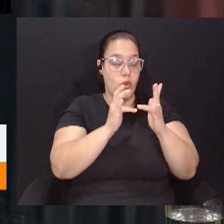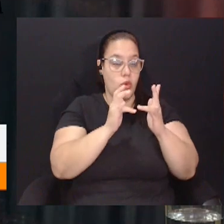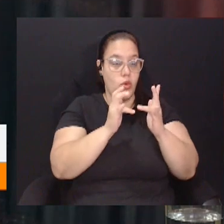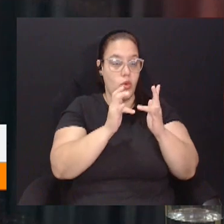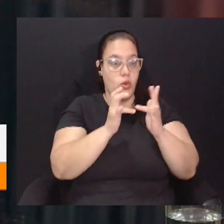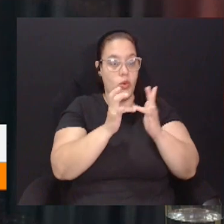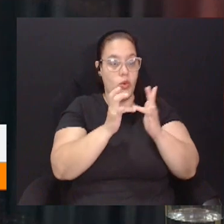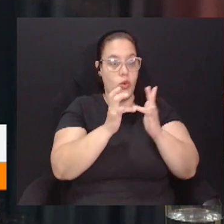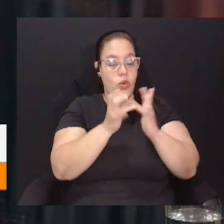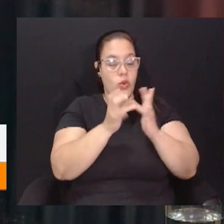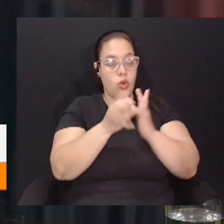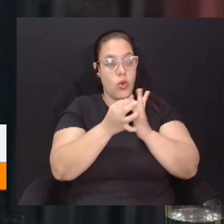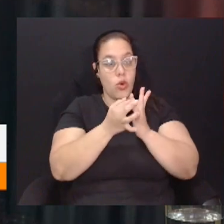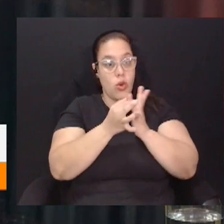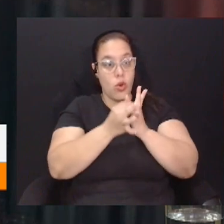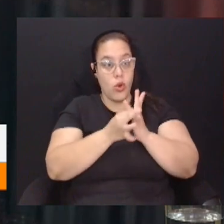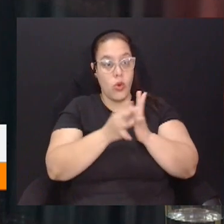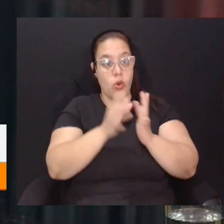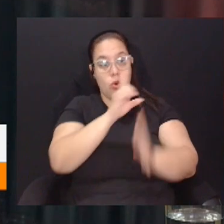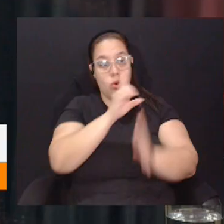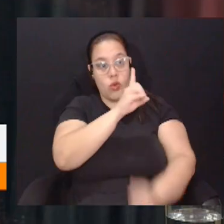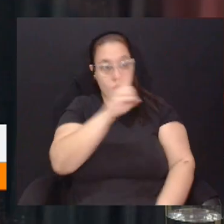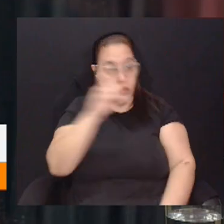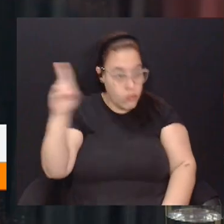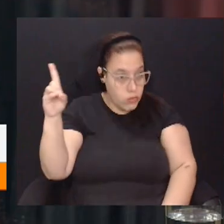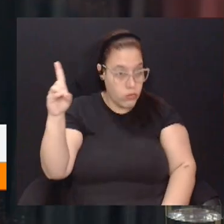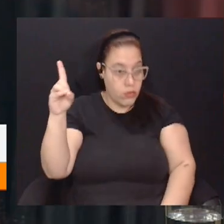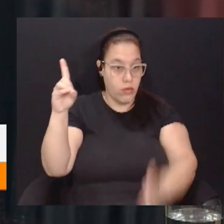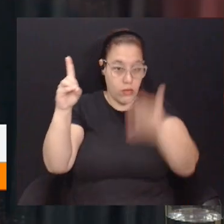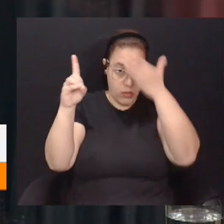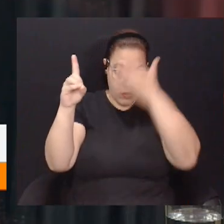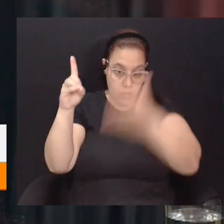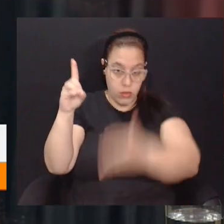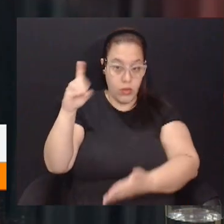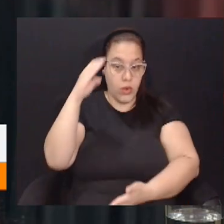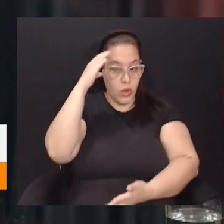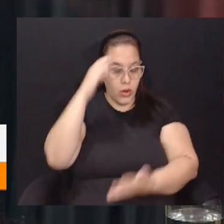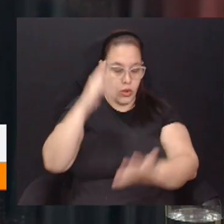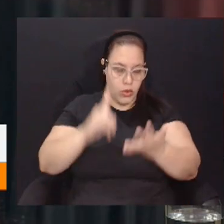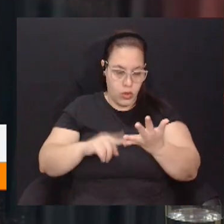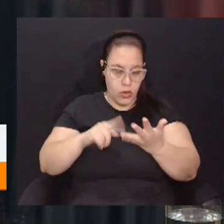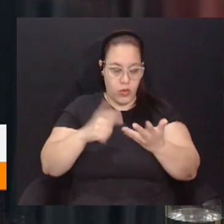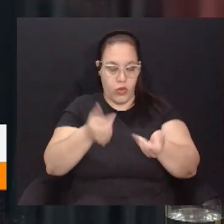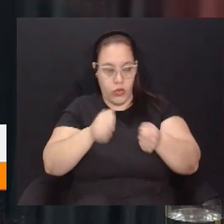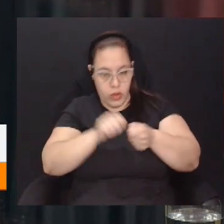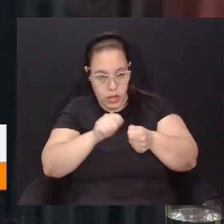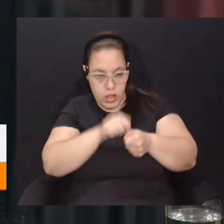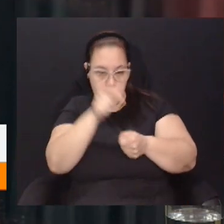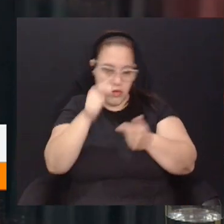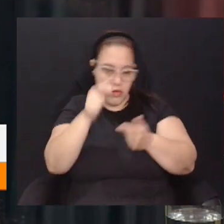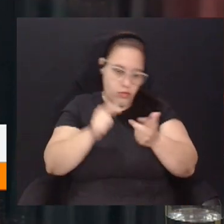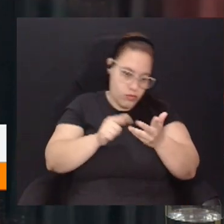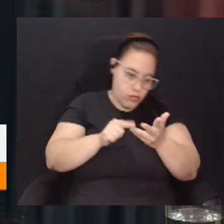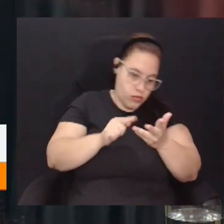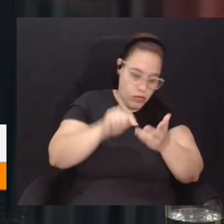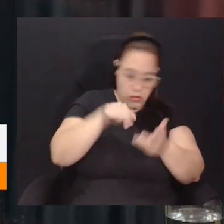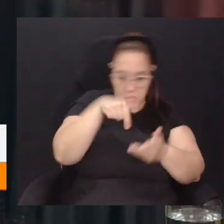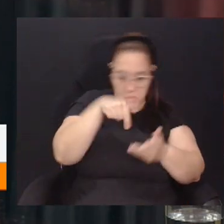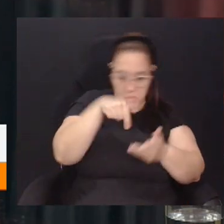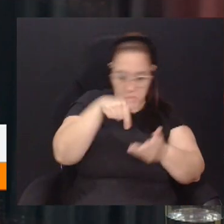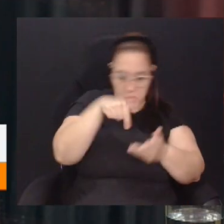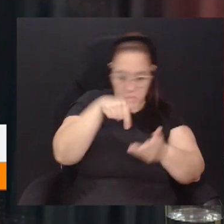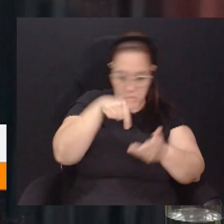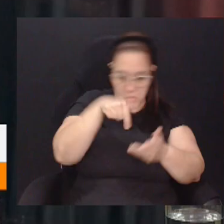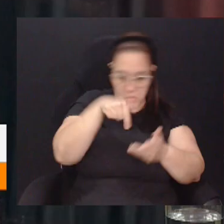de promessas, enfim, cada um vive essa experiência de uma maneira bastante específica, Uhum. né?